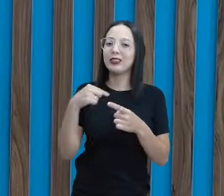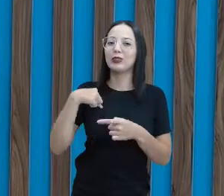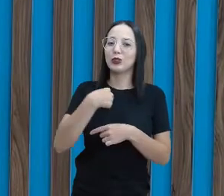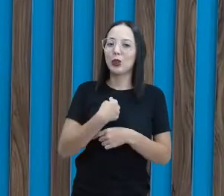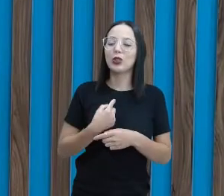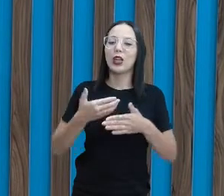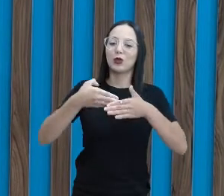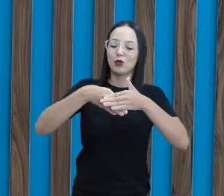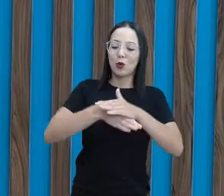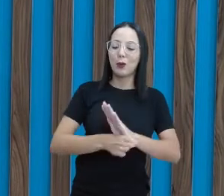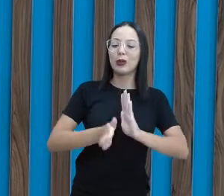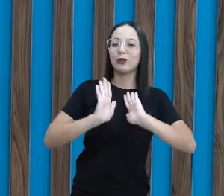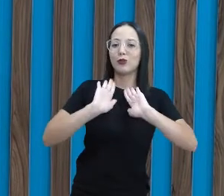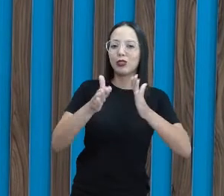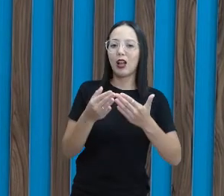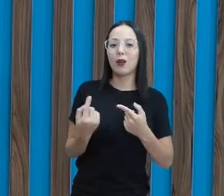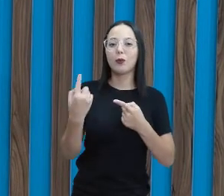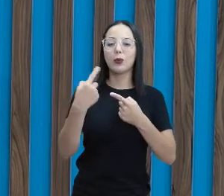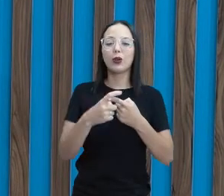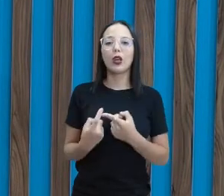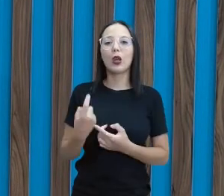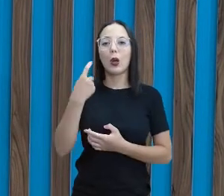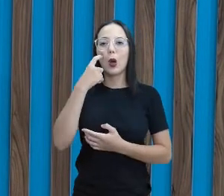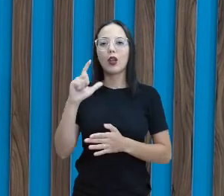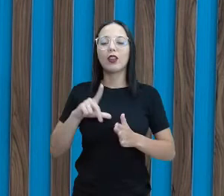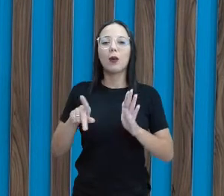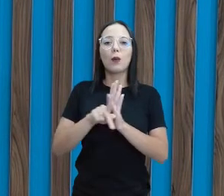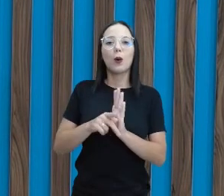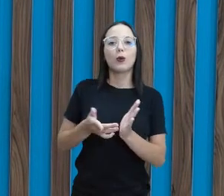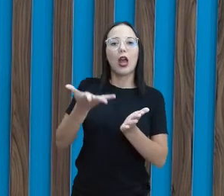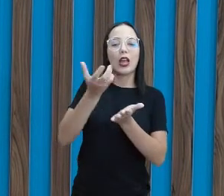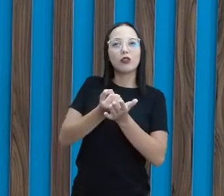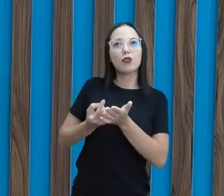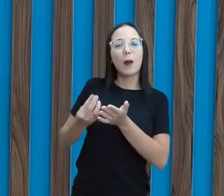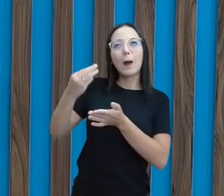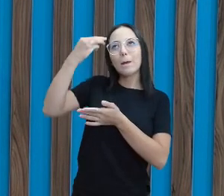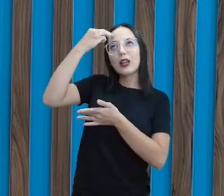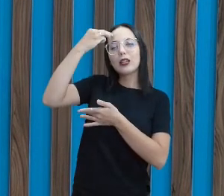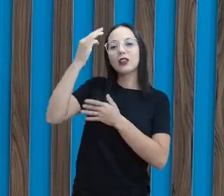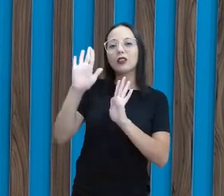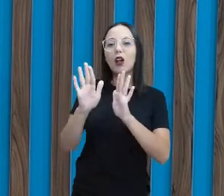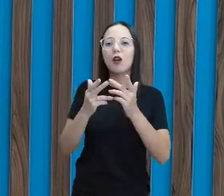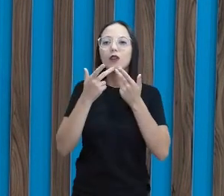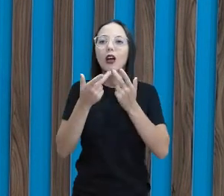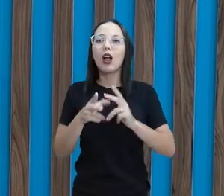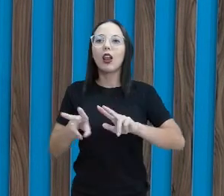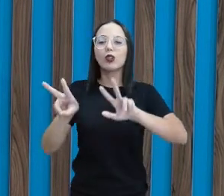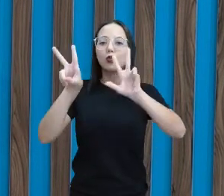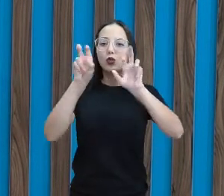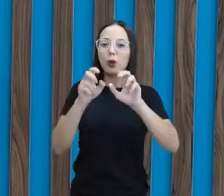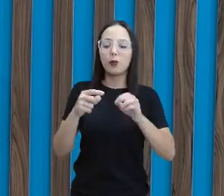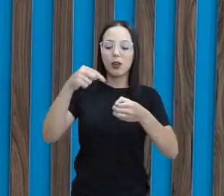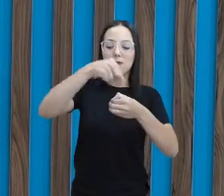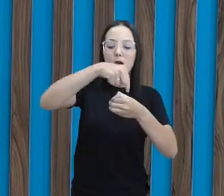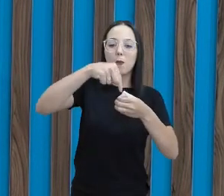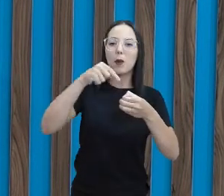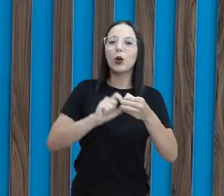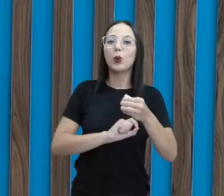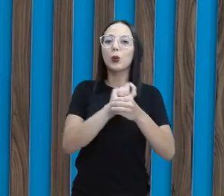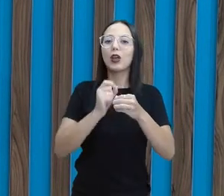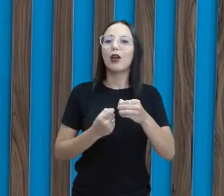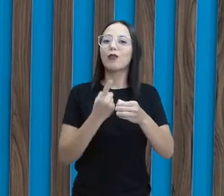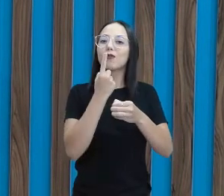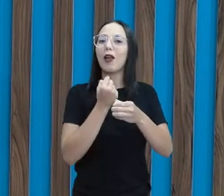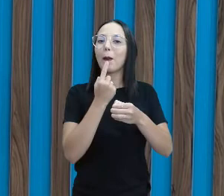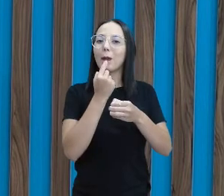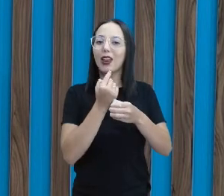né? Vamos dizer, nós temos a questão aí de registro na nossa mente. Então, quando a gente fala em morango, a gente associa logo à